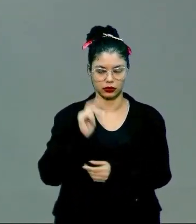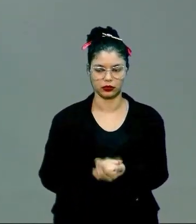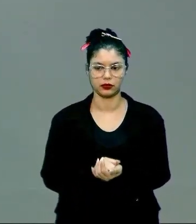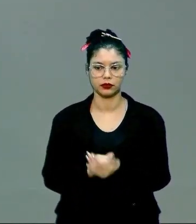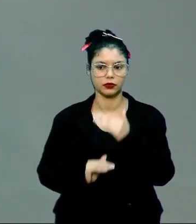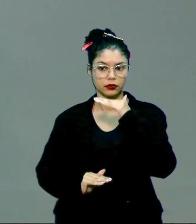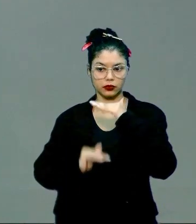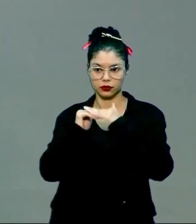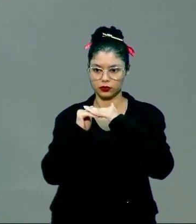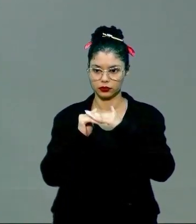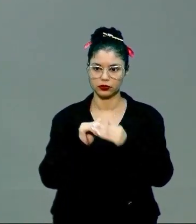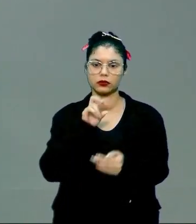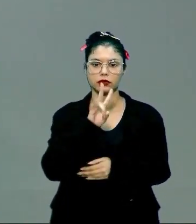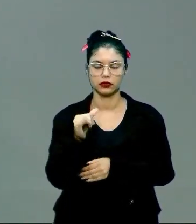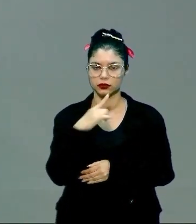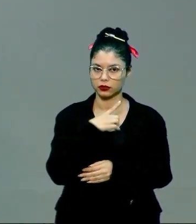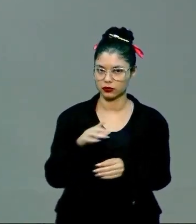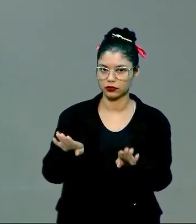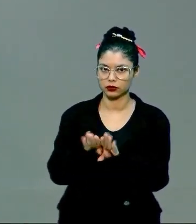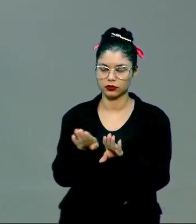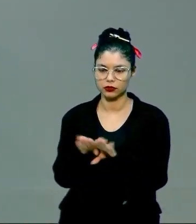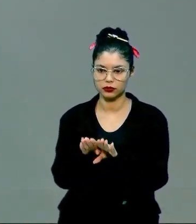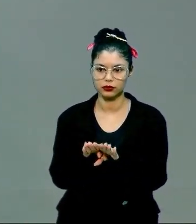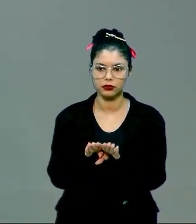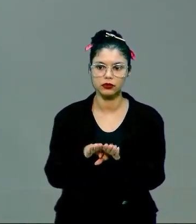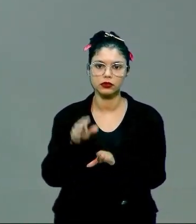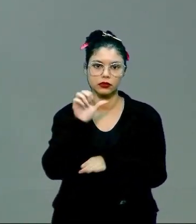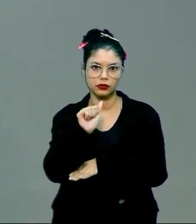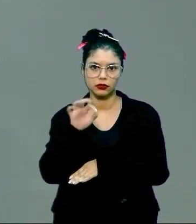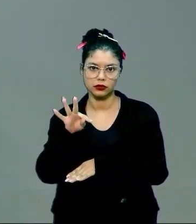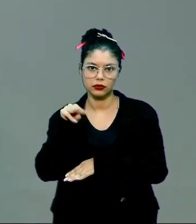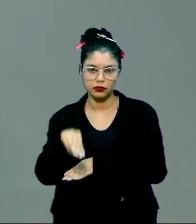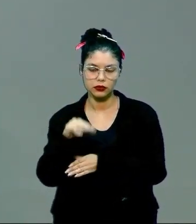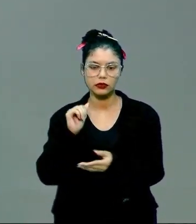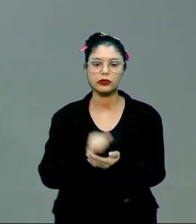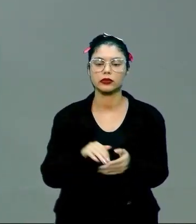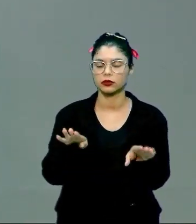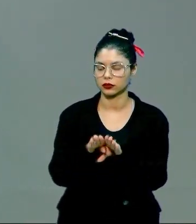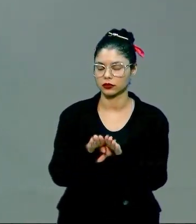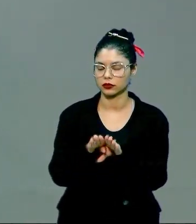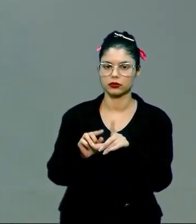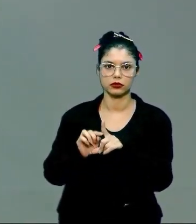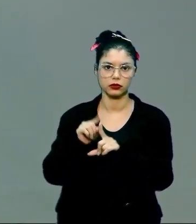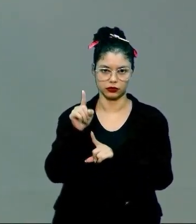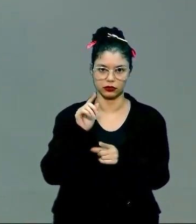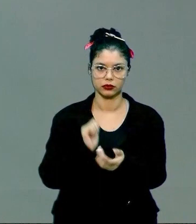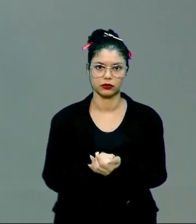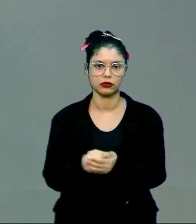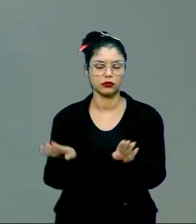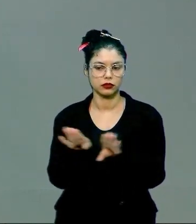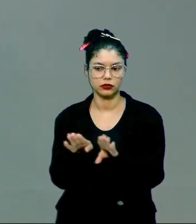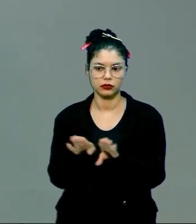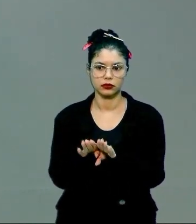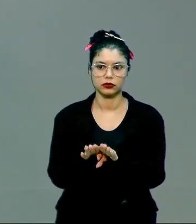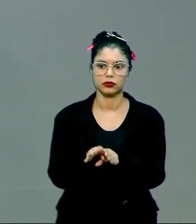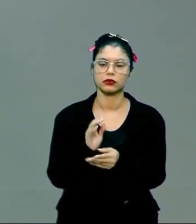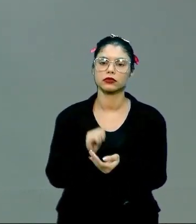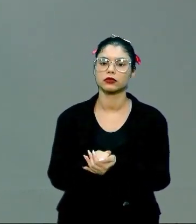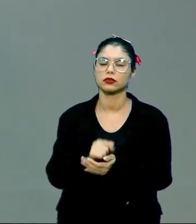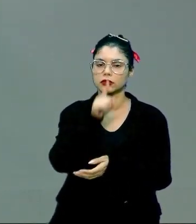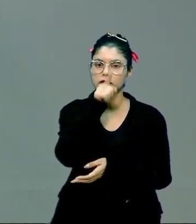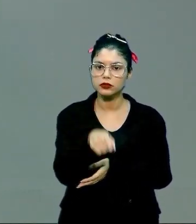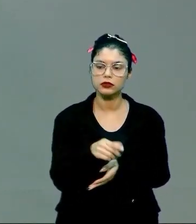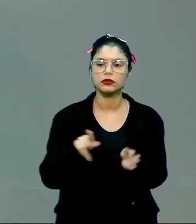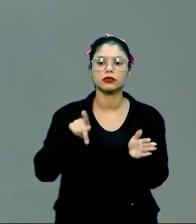A pressão vai depender do comando da questão, se é atm ou milímetro de mercúrio, e o volume também vai depender do comando